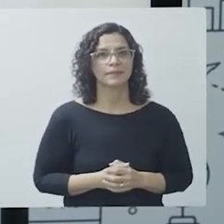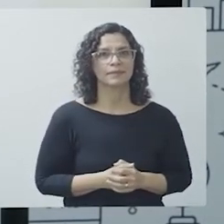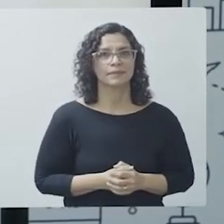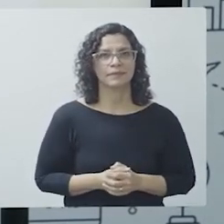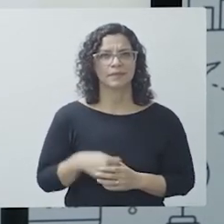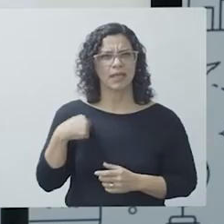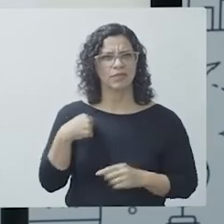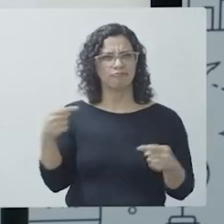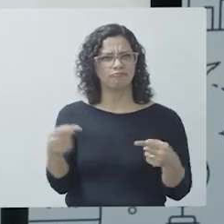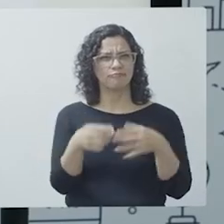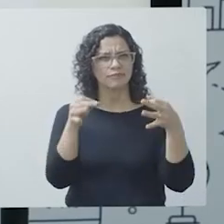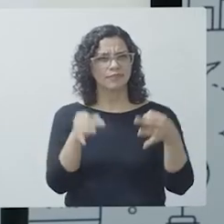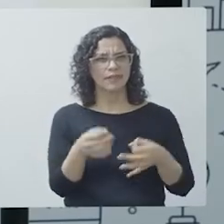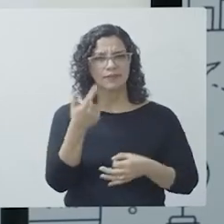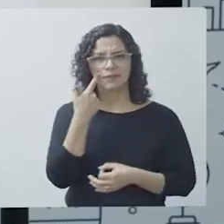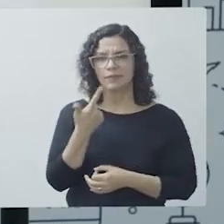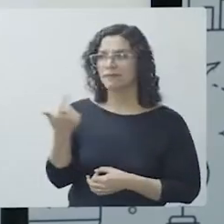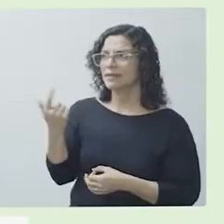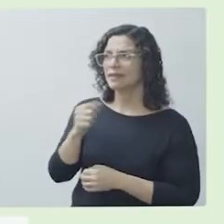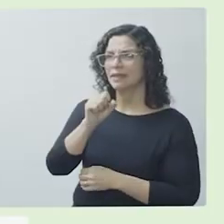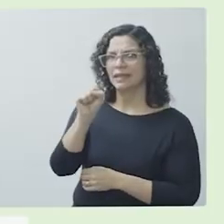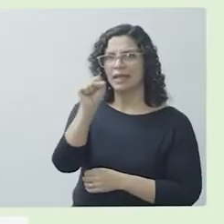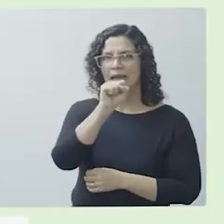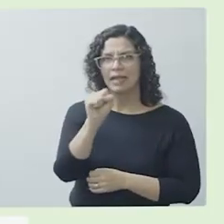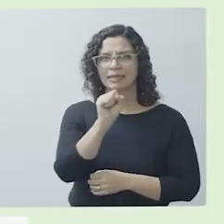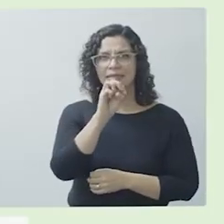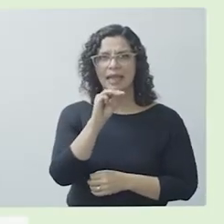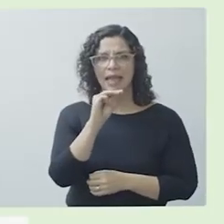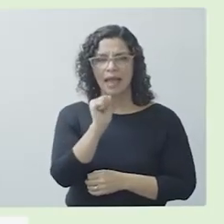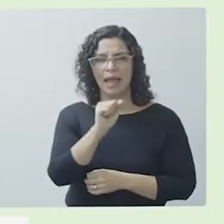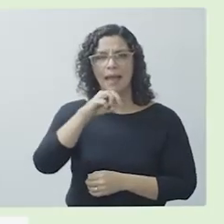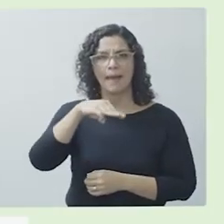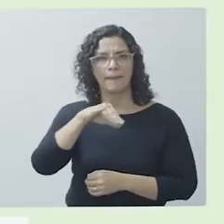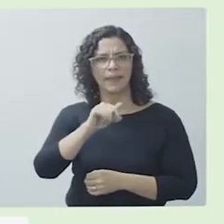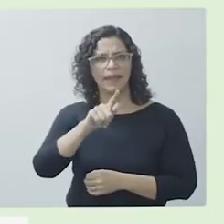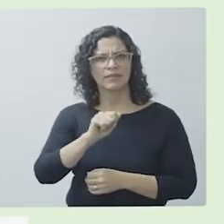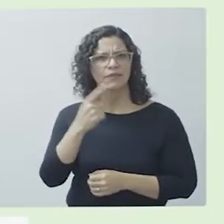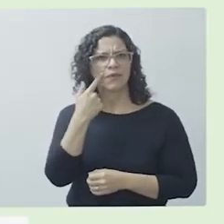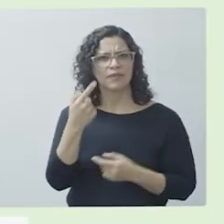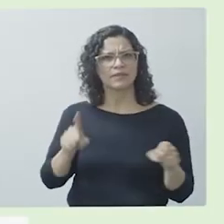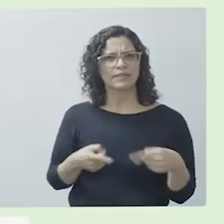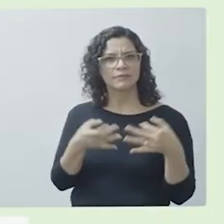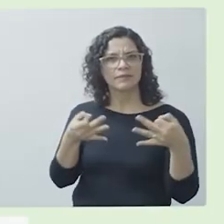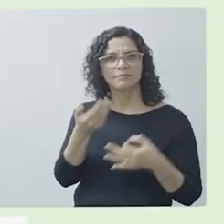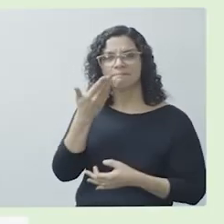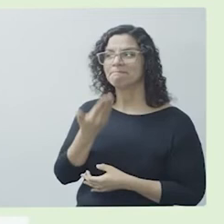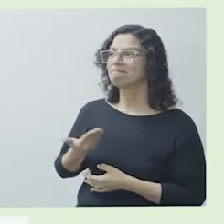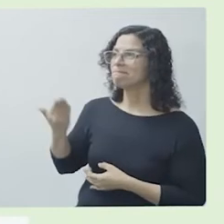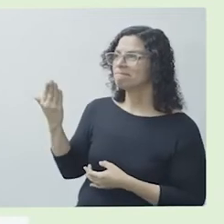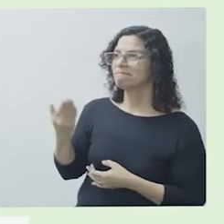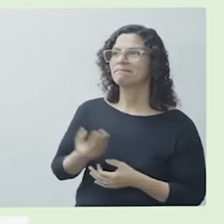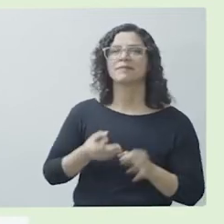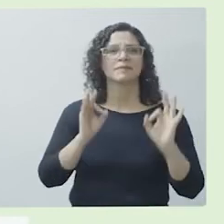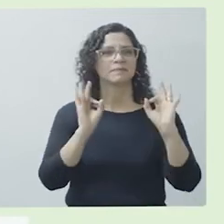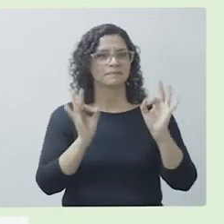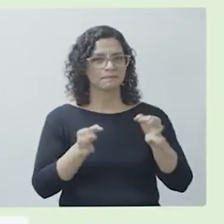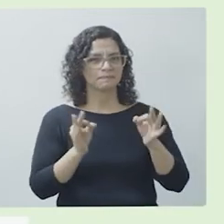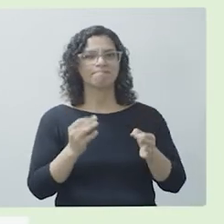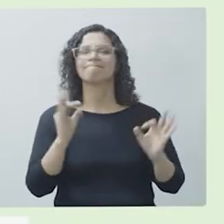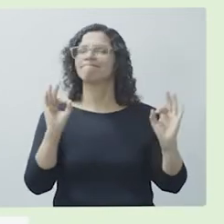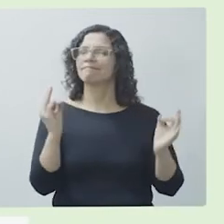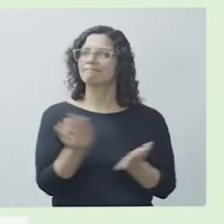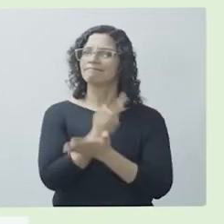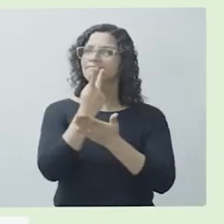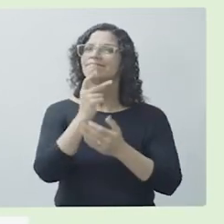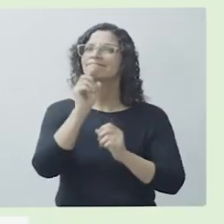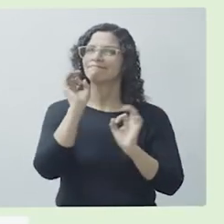Certo? Será que é isso mesmo? As amigas? Vamos ver se o nosso desafio então está certo.